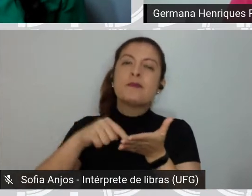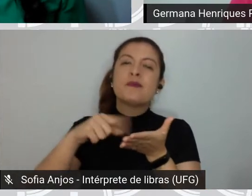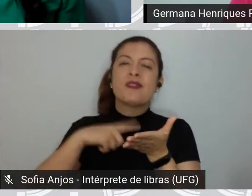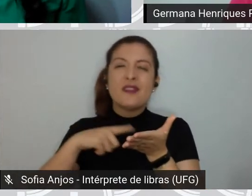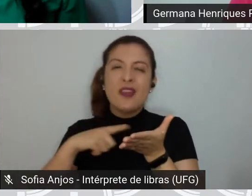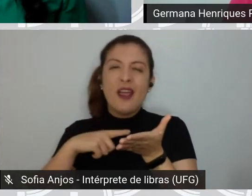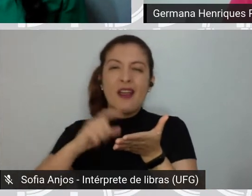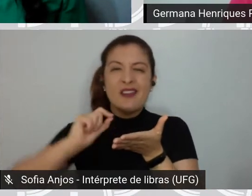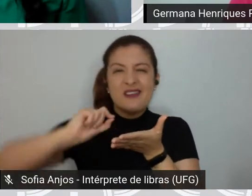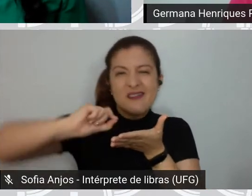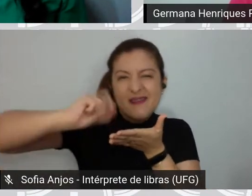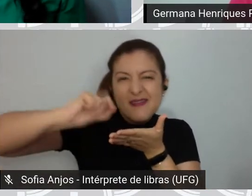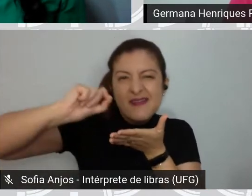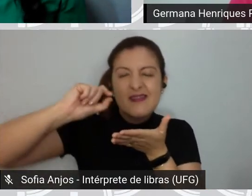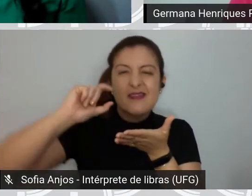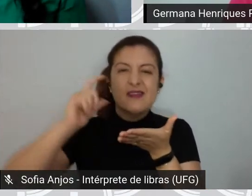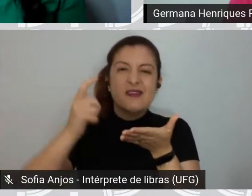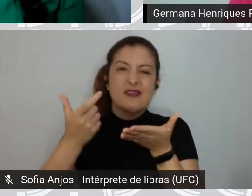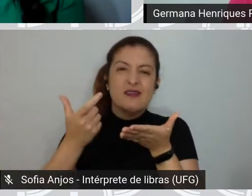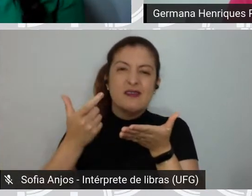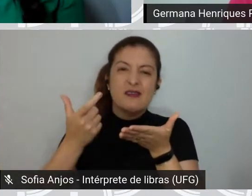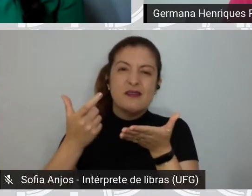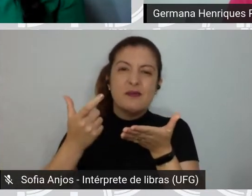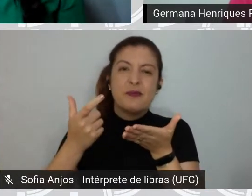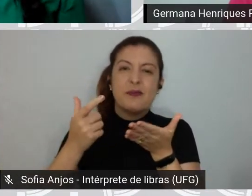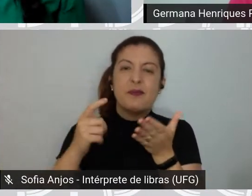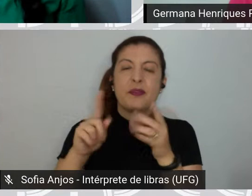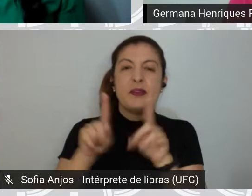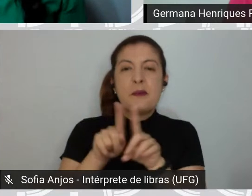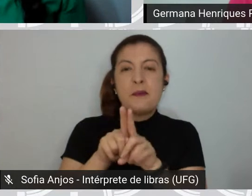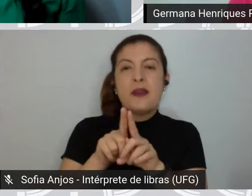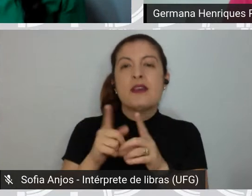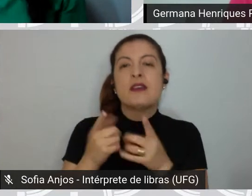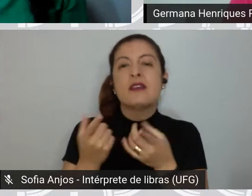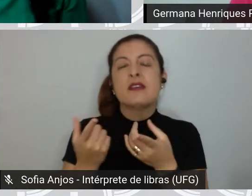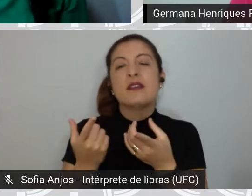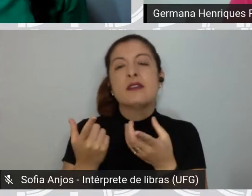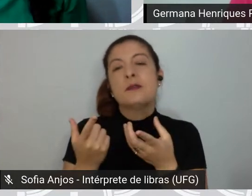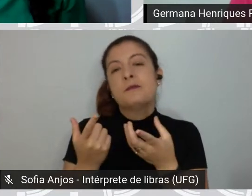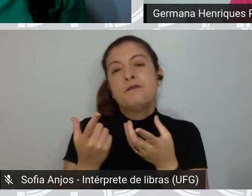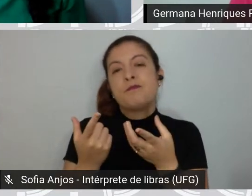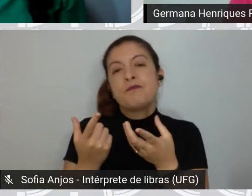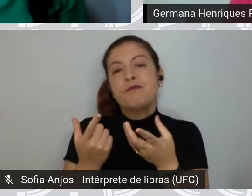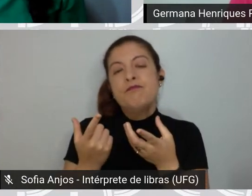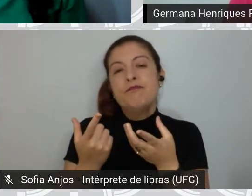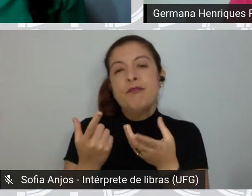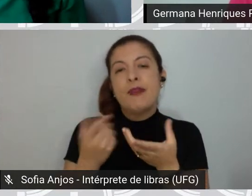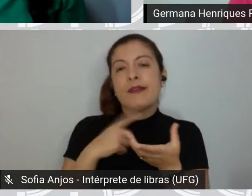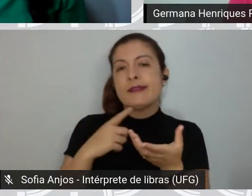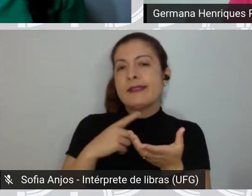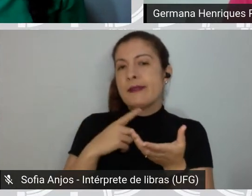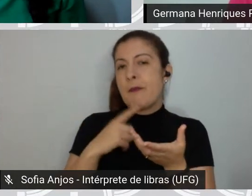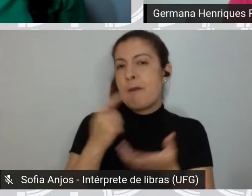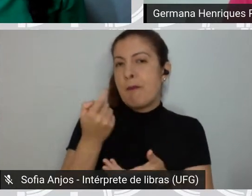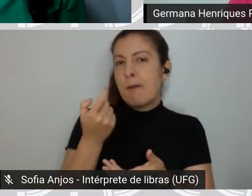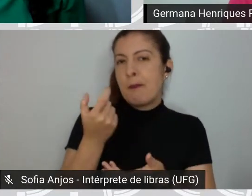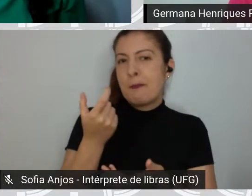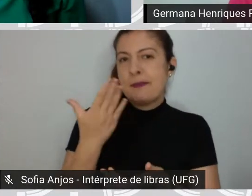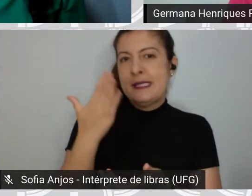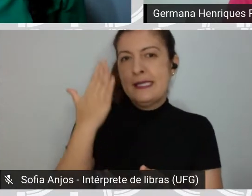falta de escolaridade formal, pelo pouco domínio que ela tinha do português